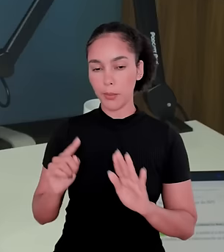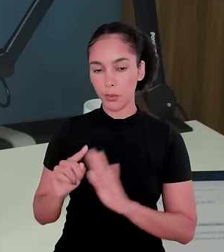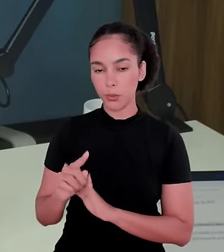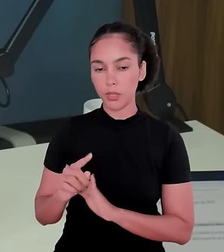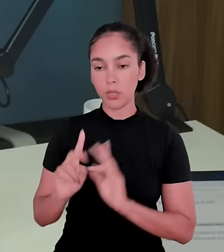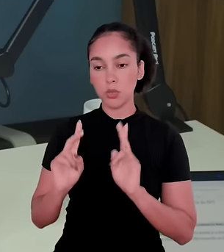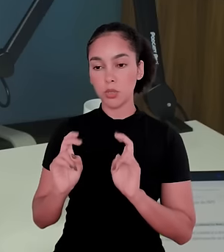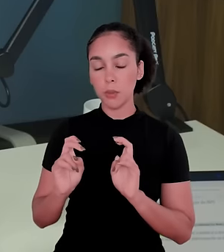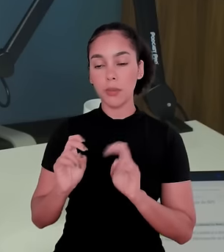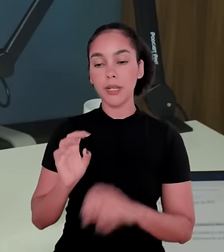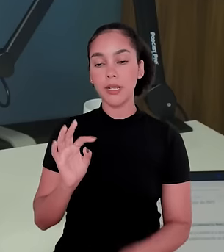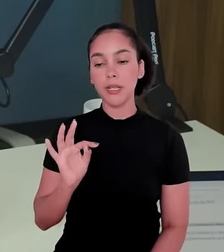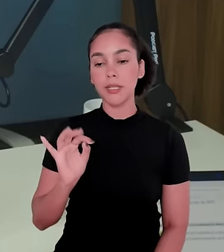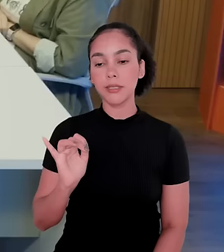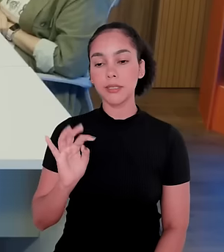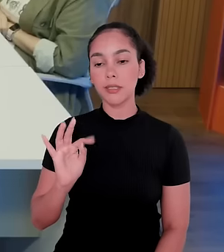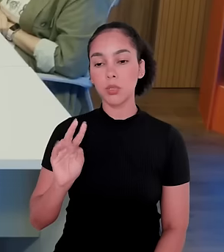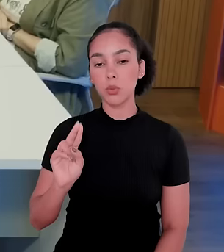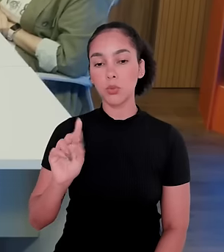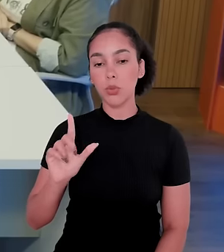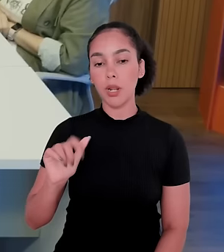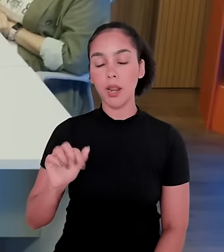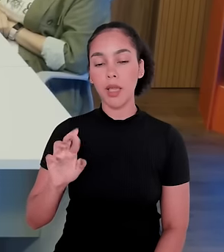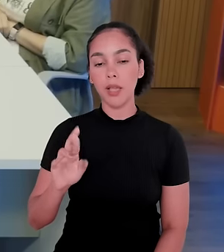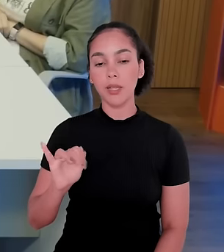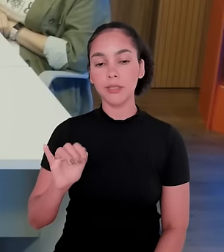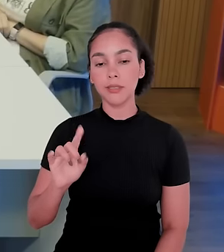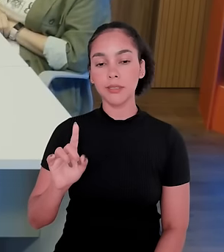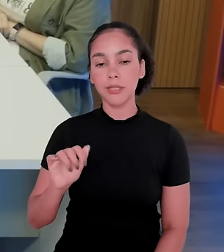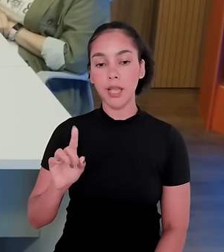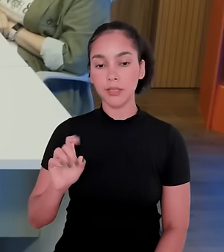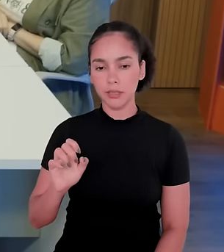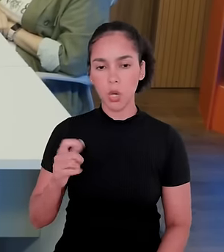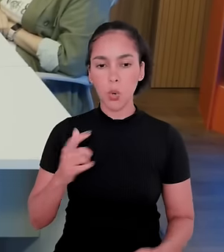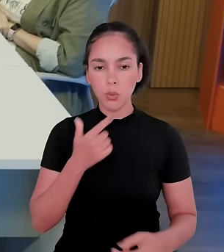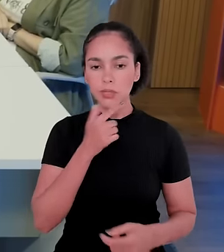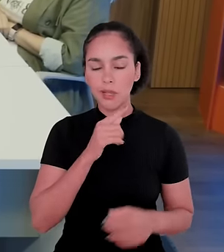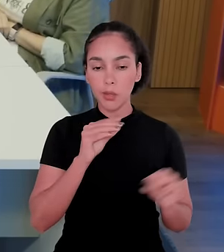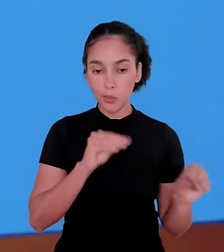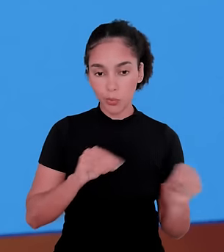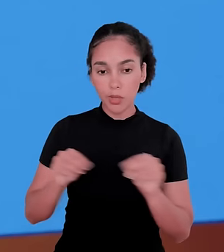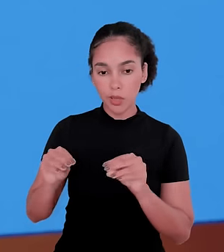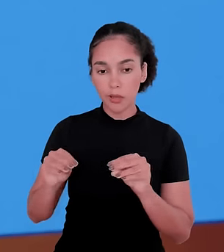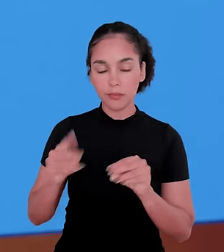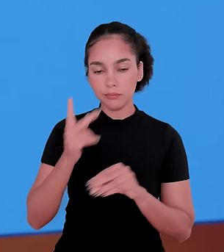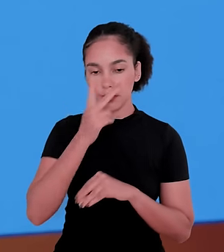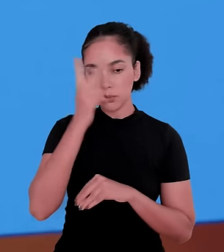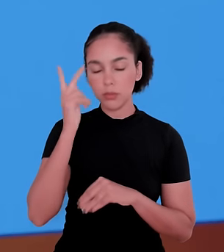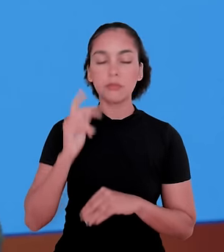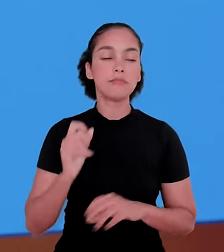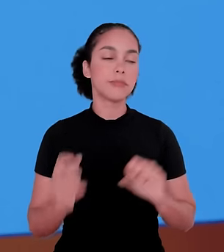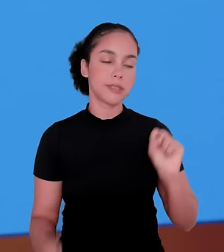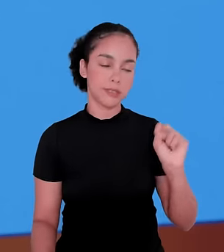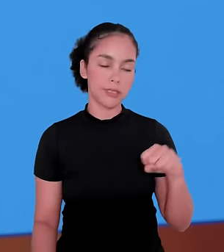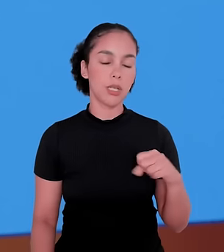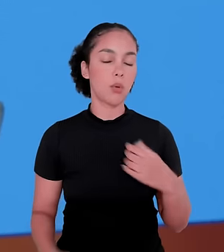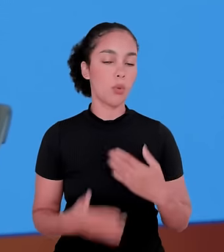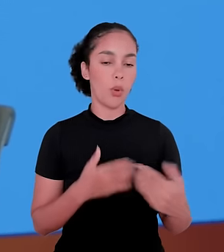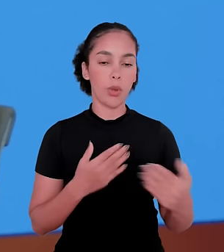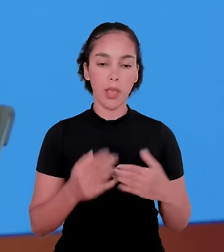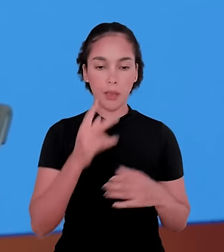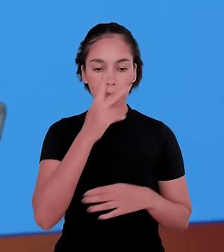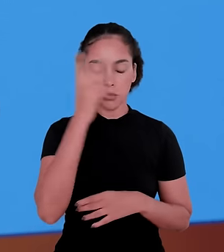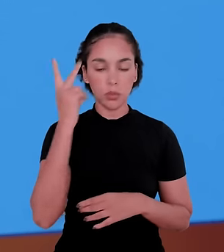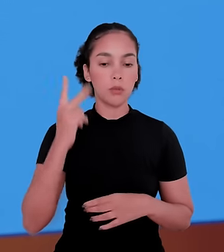questão da titularidade eu consigo transferir essa titularidade da marca Sim a gente qualquer pessoa né usuário que onde